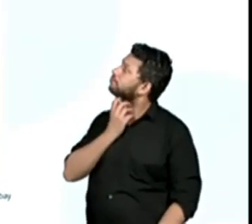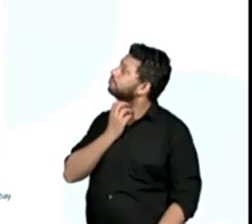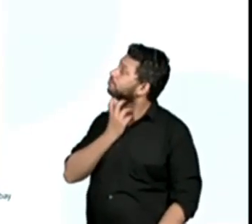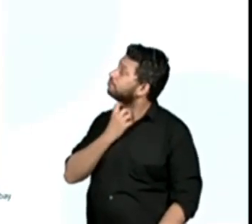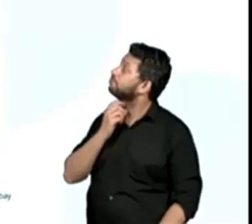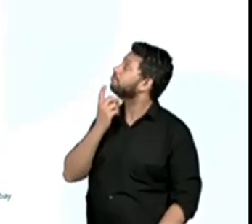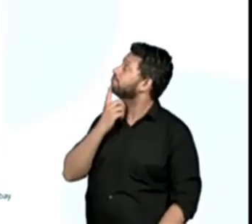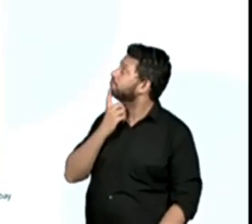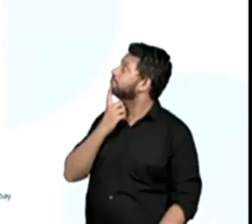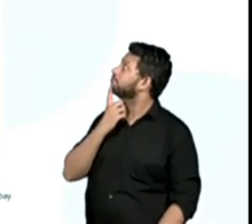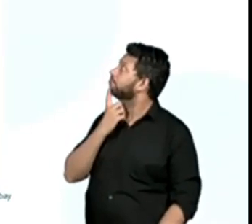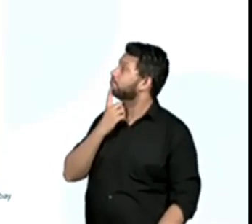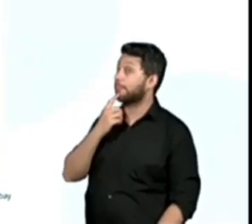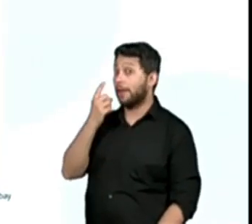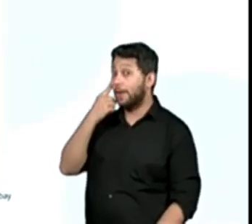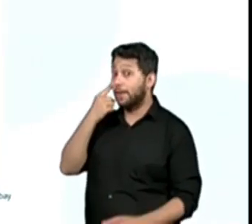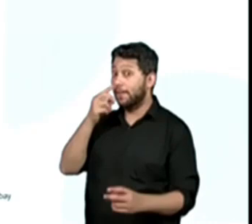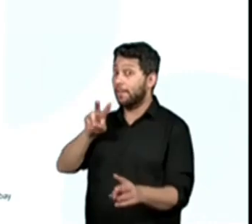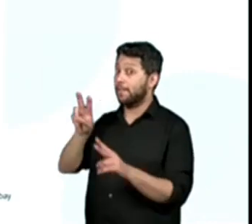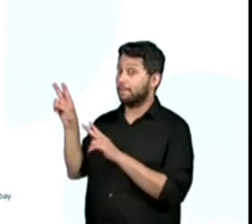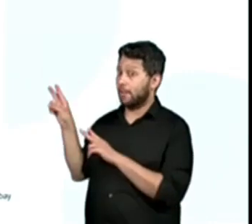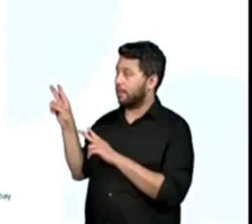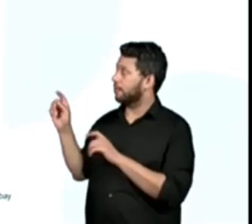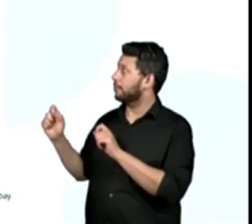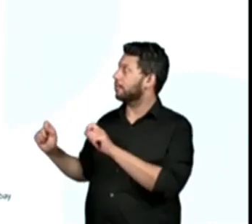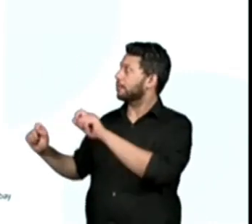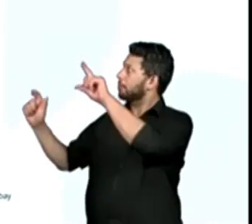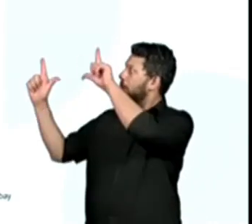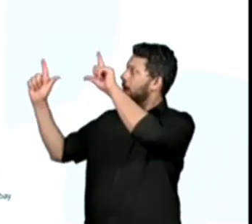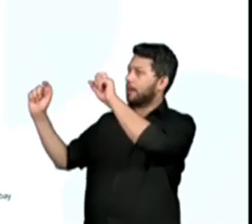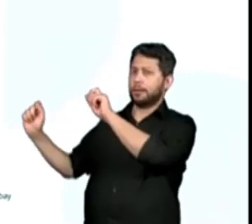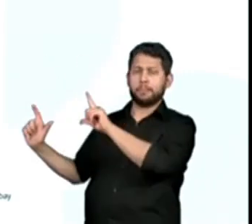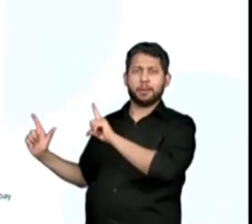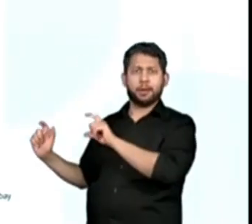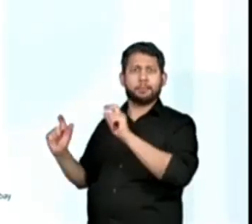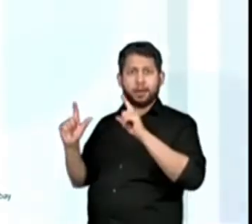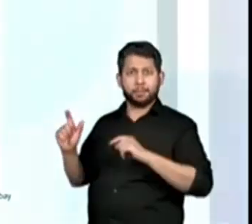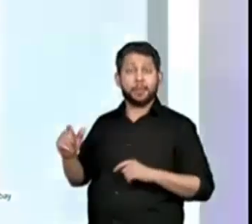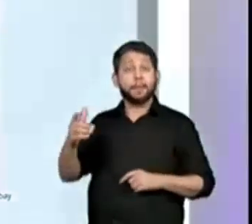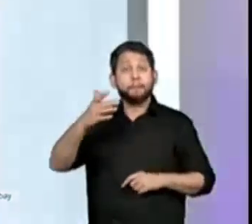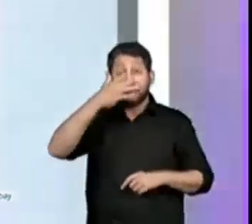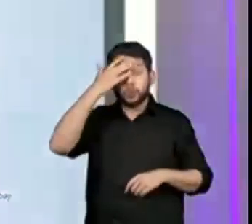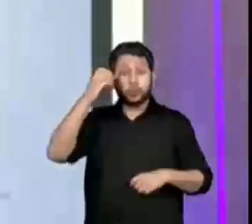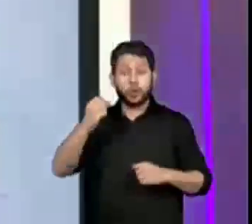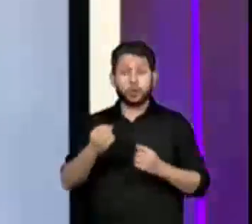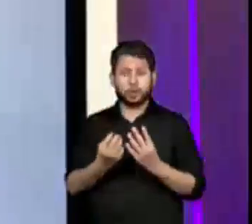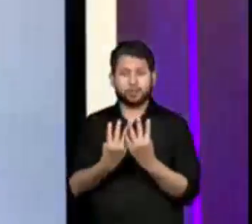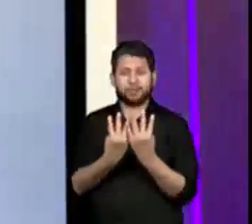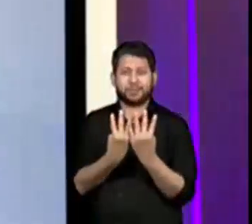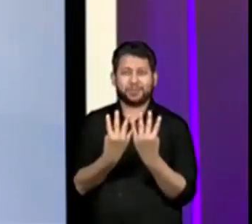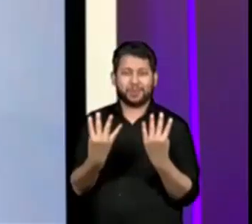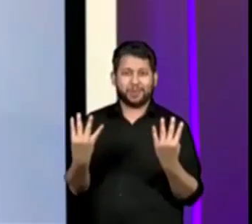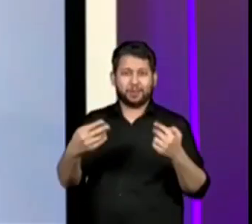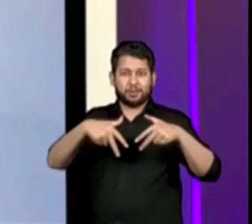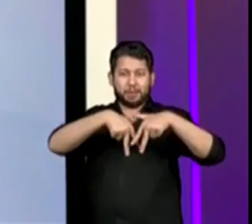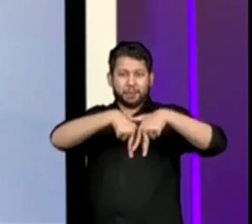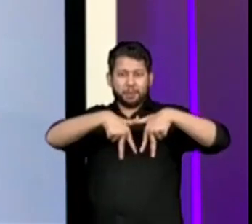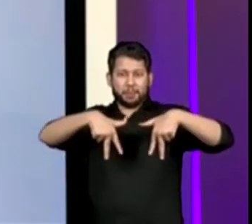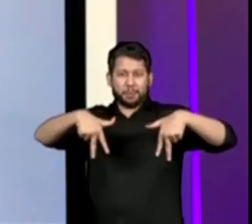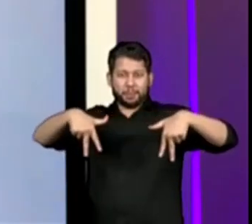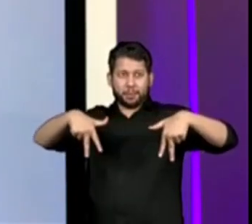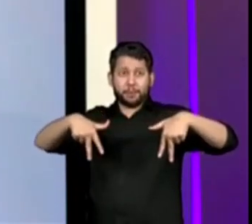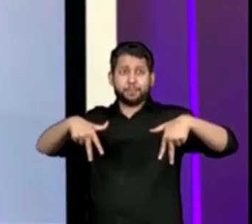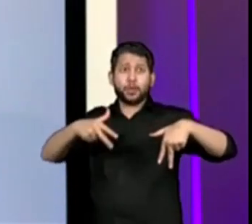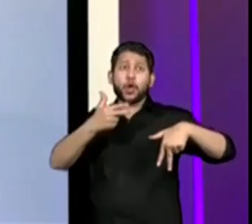Continuando. Se nós olharmos estas imagens aqui, eu tenho pessoas, várias